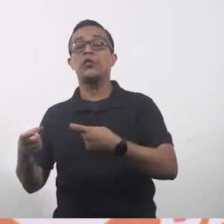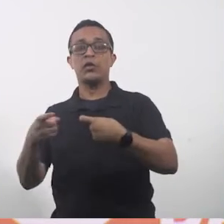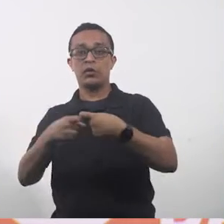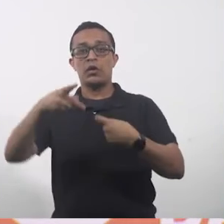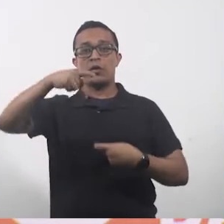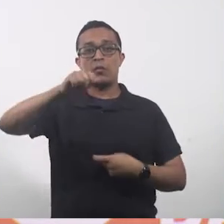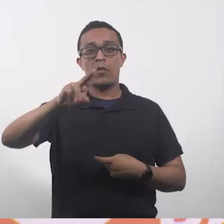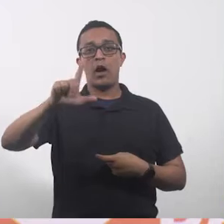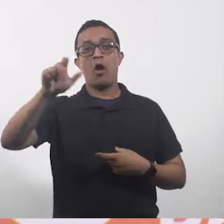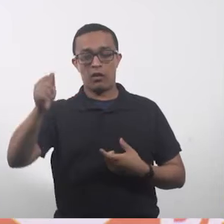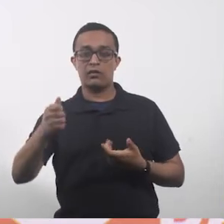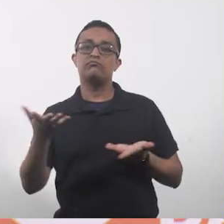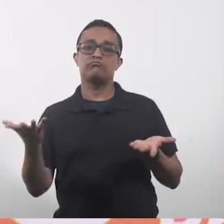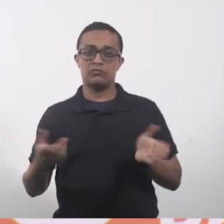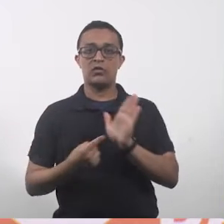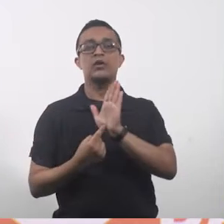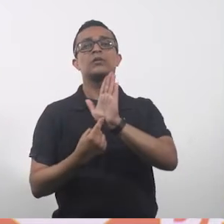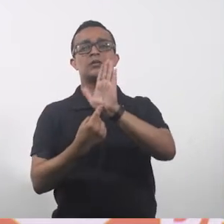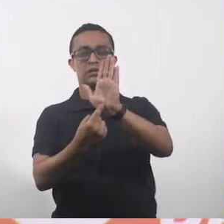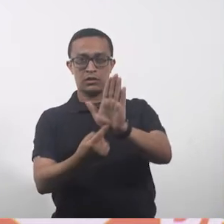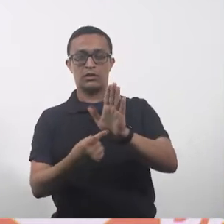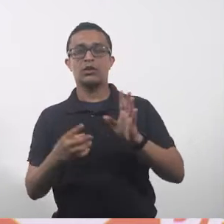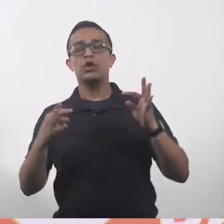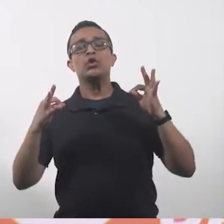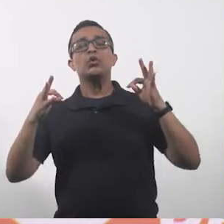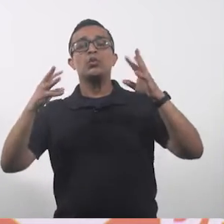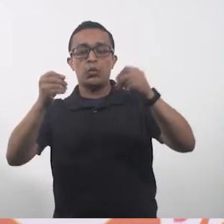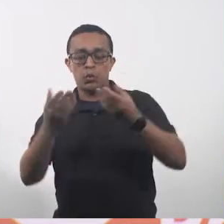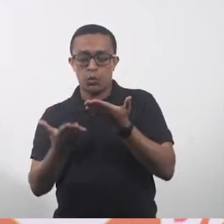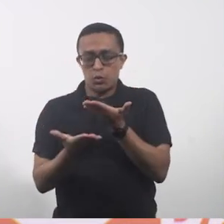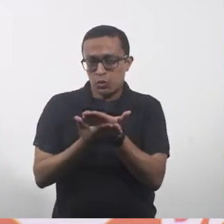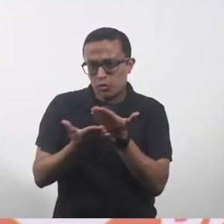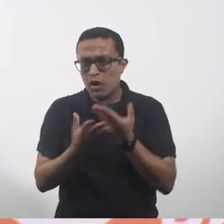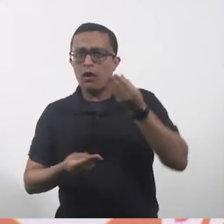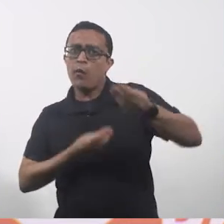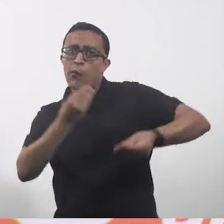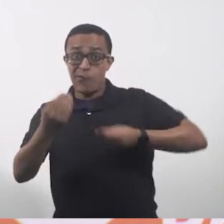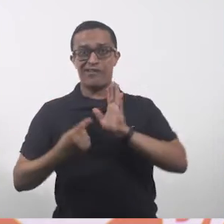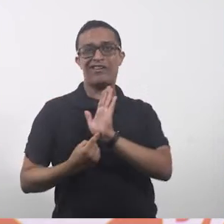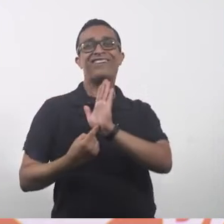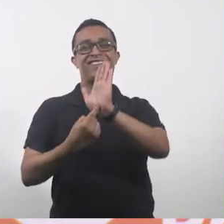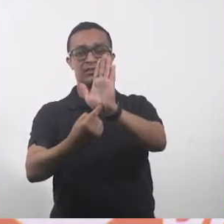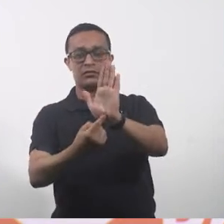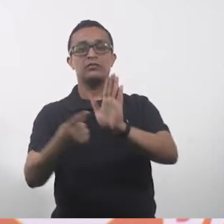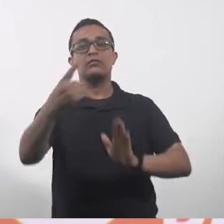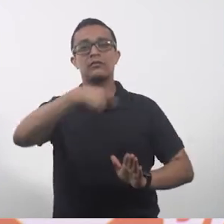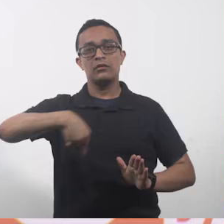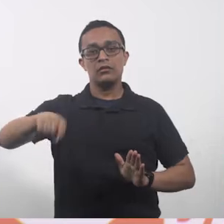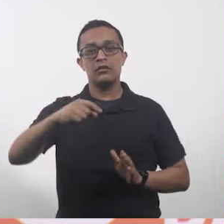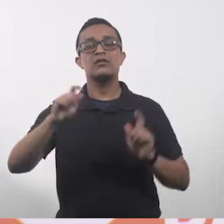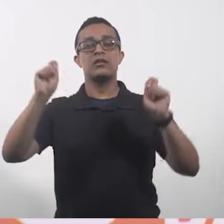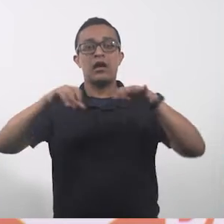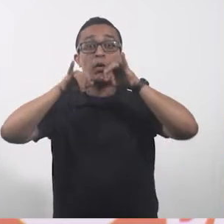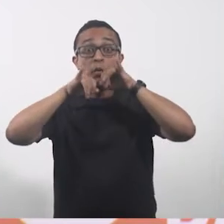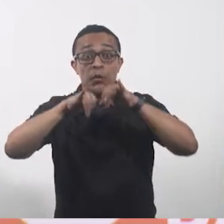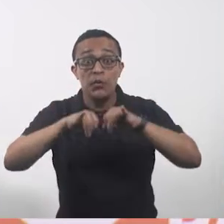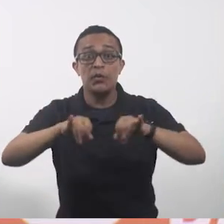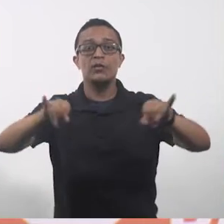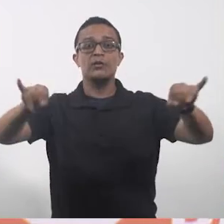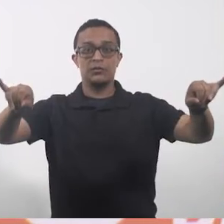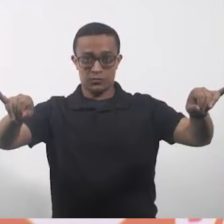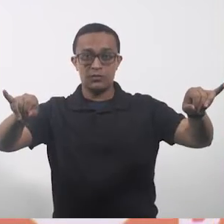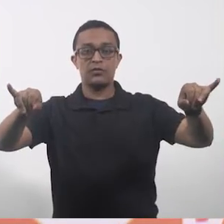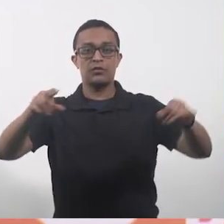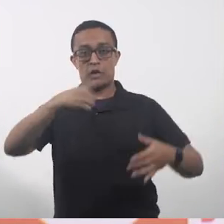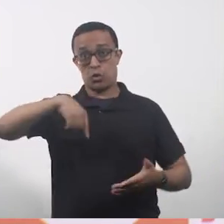vai fazer então a apresentação de todo este plano, de todo esse estudo, para que a gente possa então anunciar essa perspectiva, não